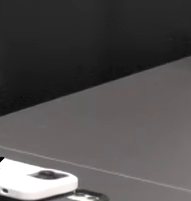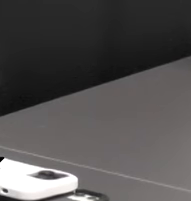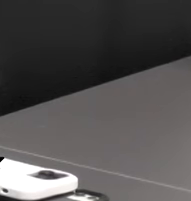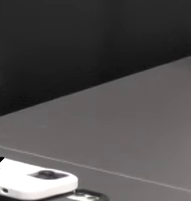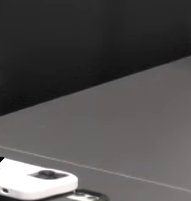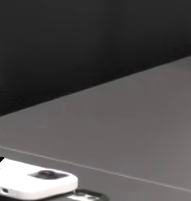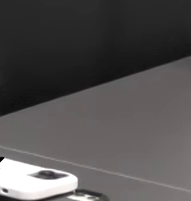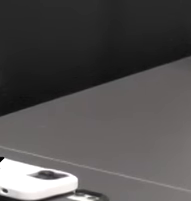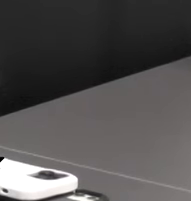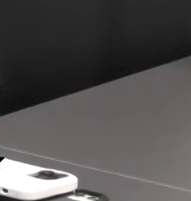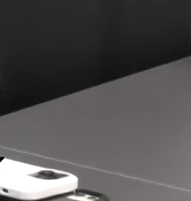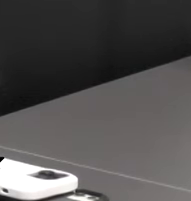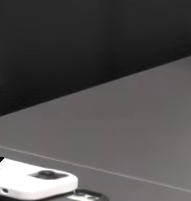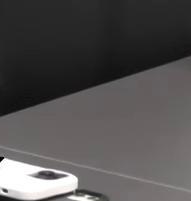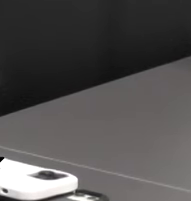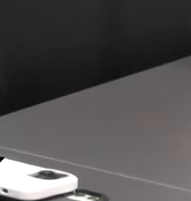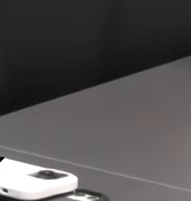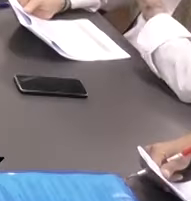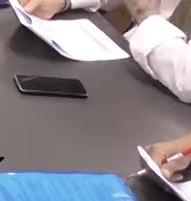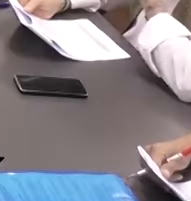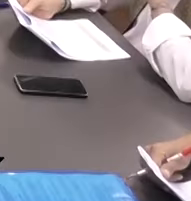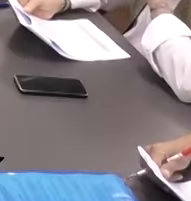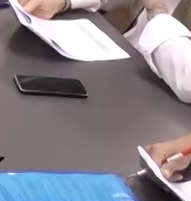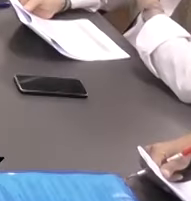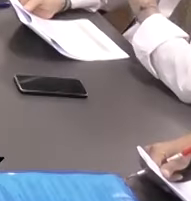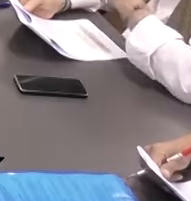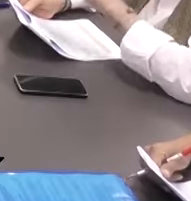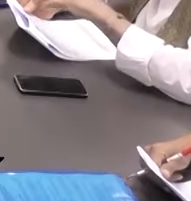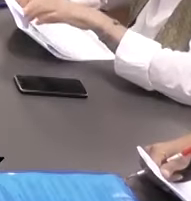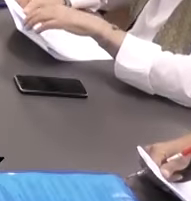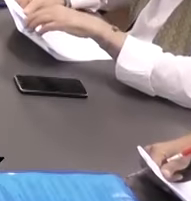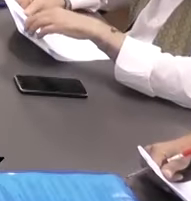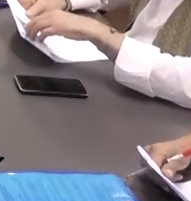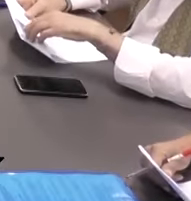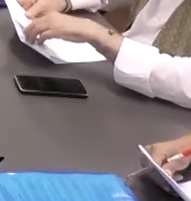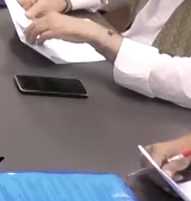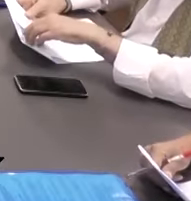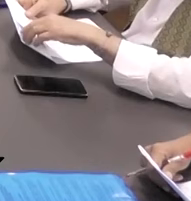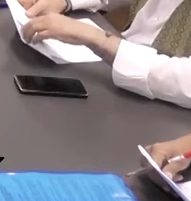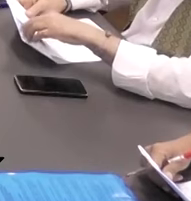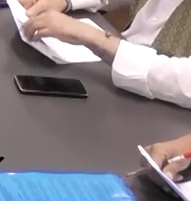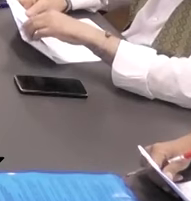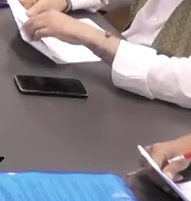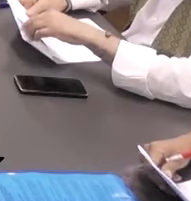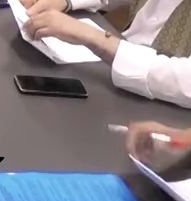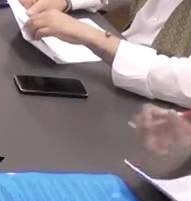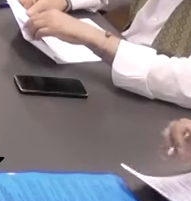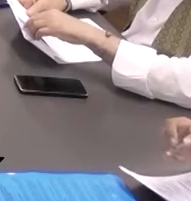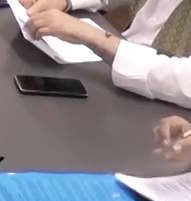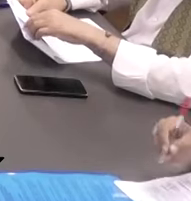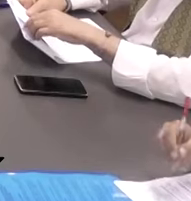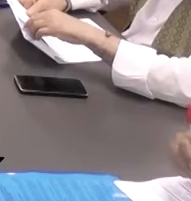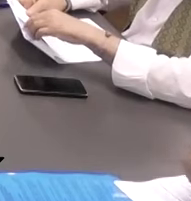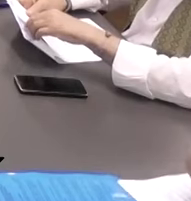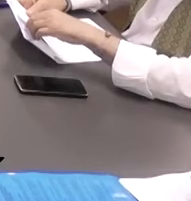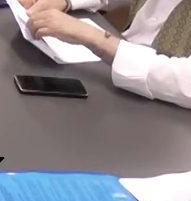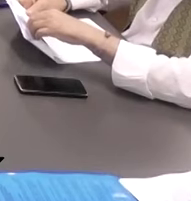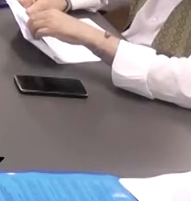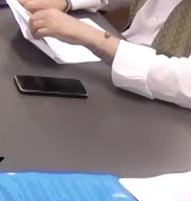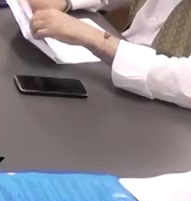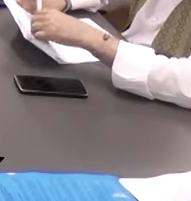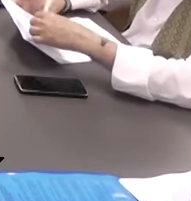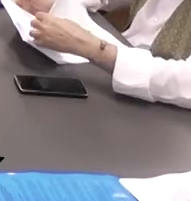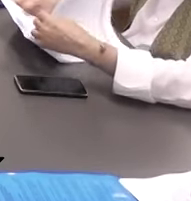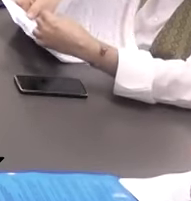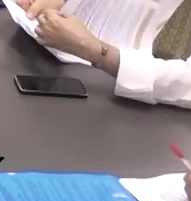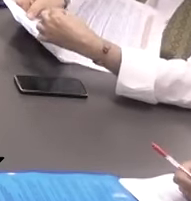votação, senhores que aprovam, permaneçam como estão, aprovado por unanimidade, foram anexados. Por fim, projetos